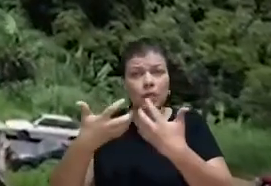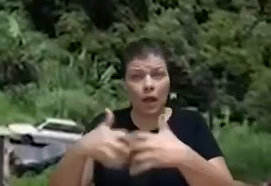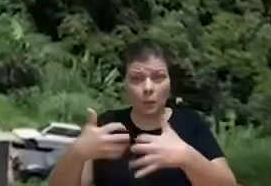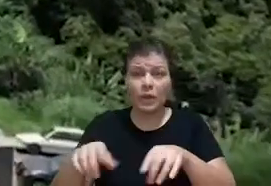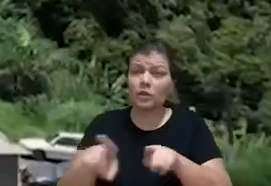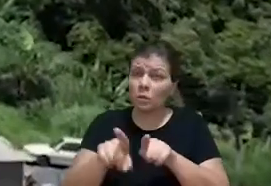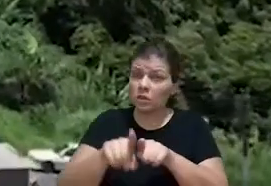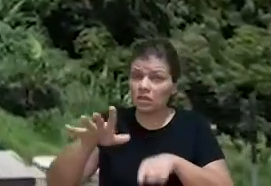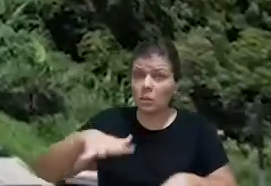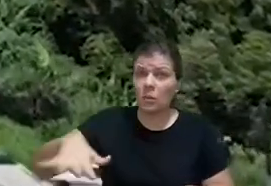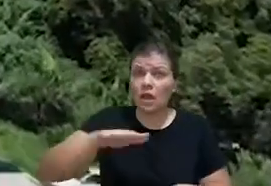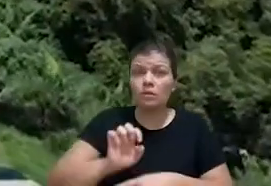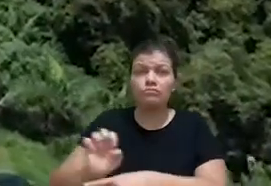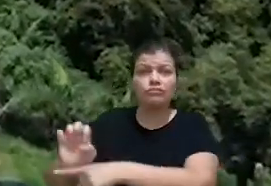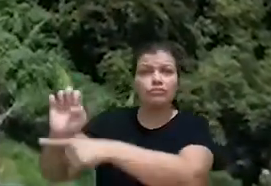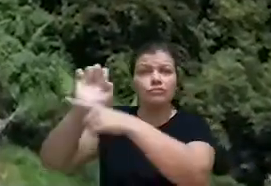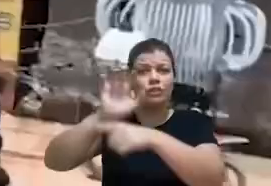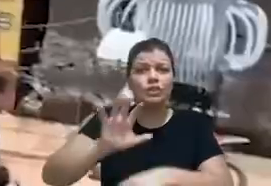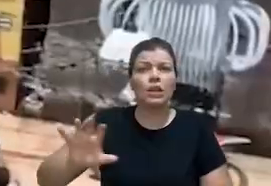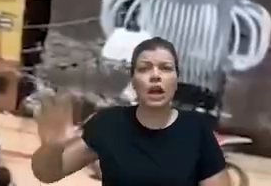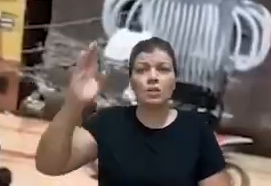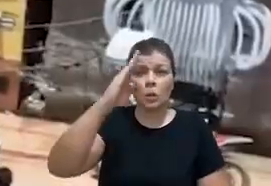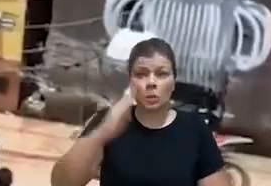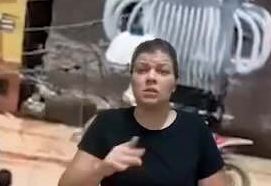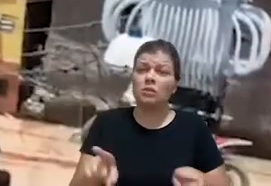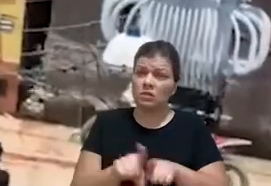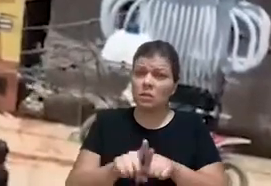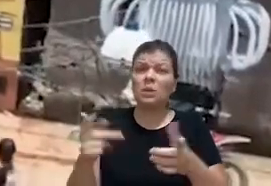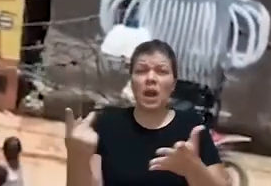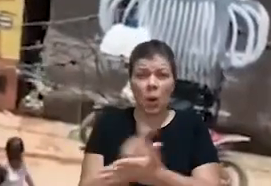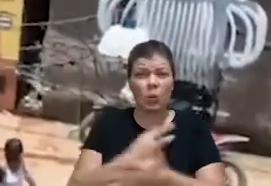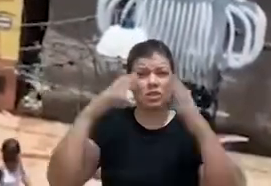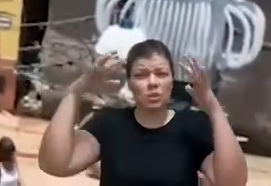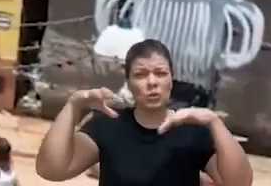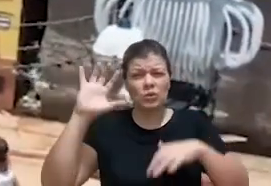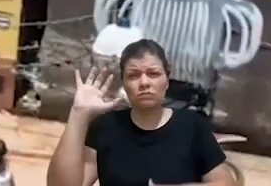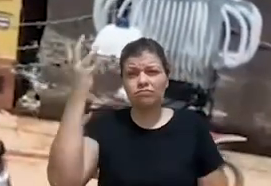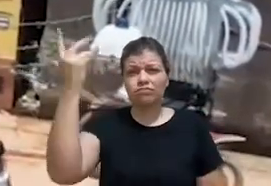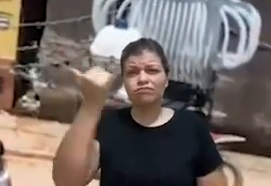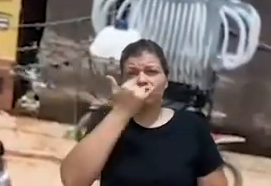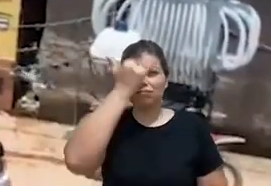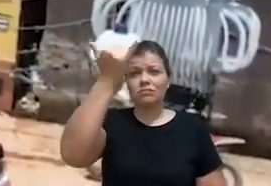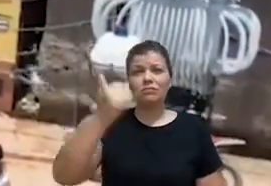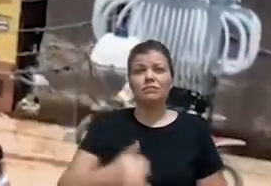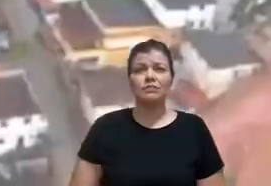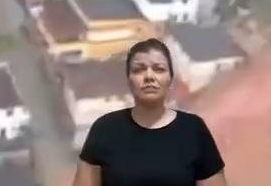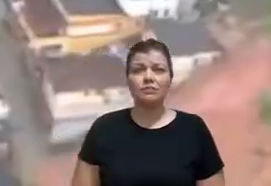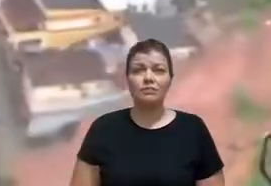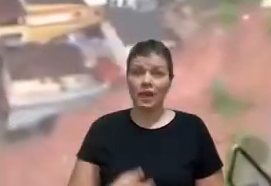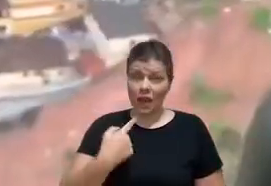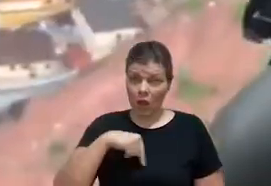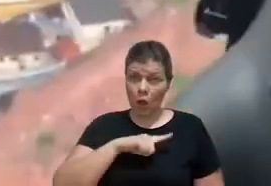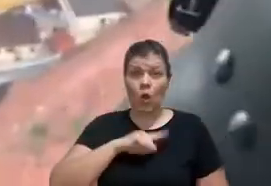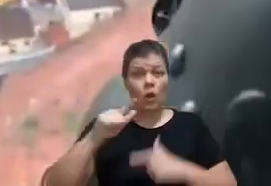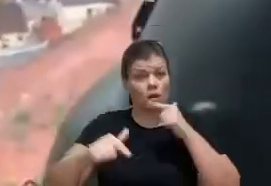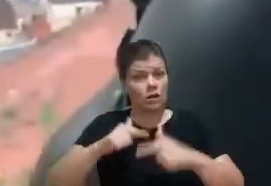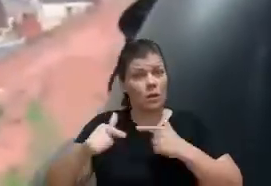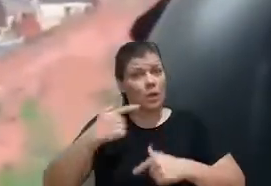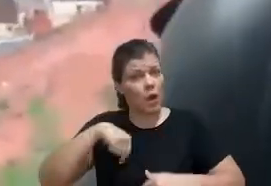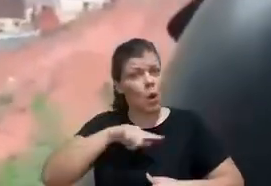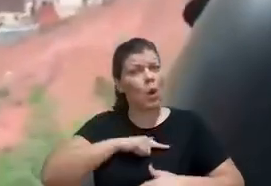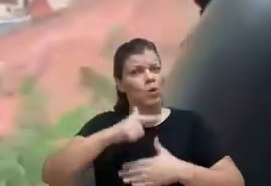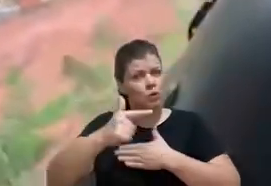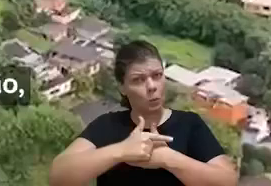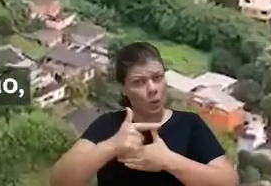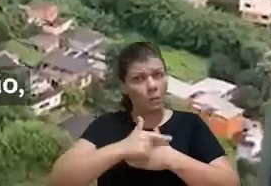cidade de Petrópolis e as demais regiões de outros estados brasileiros que foram acometidos também com catástrofes climáticas. E vamos fazer a